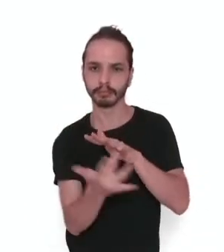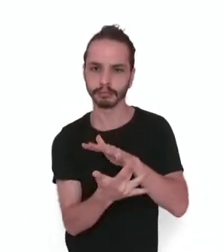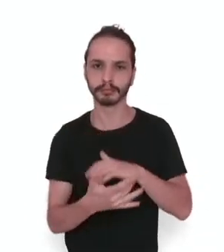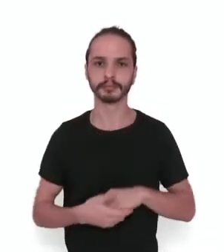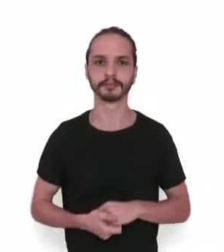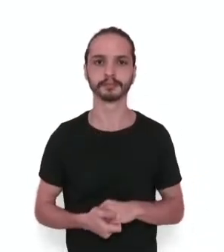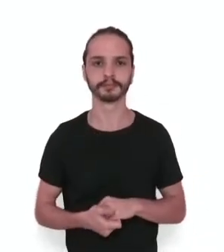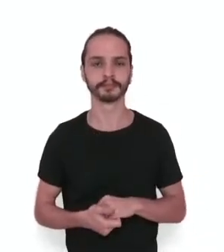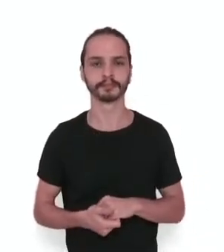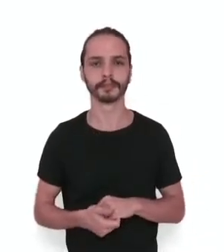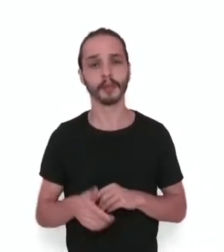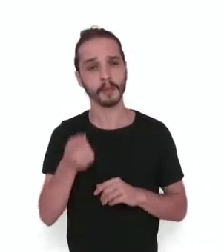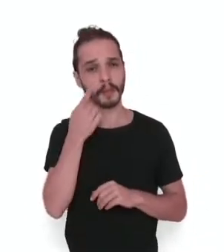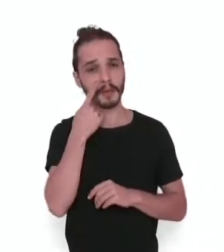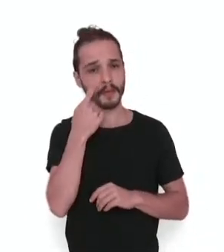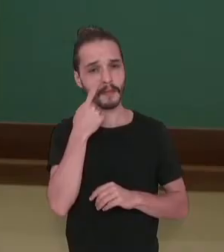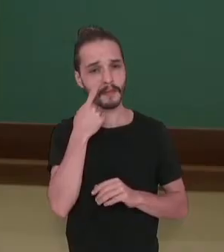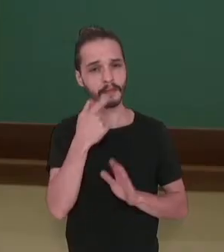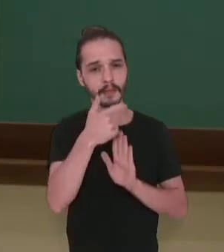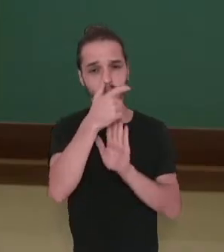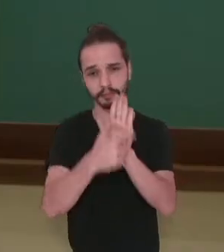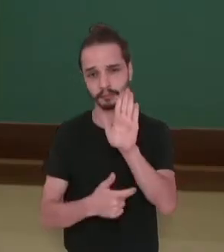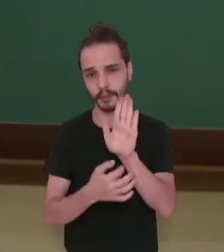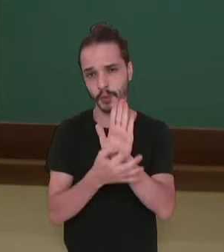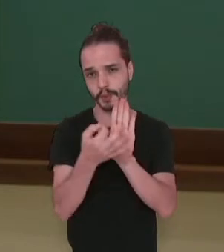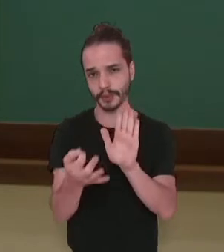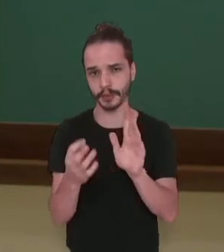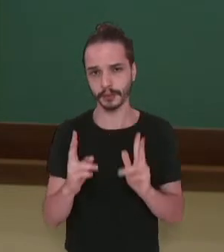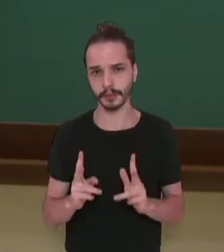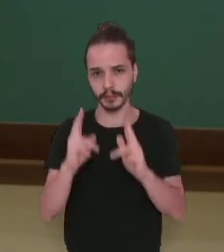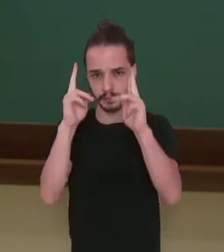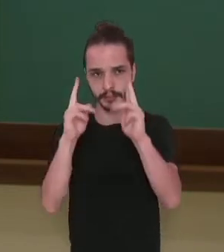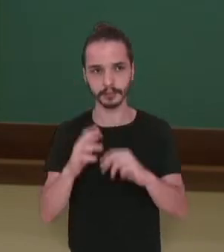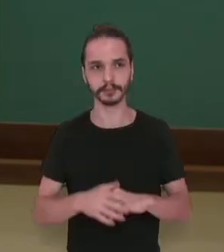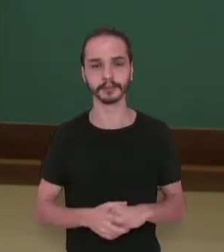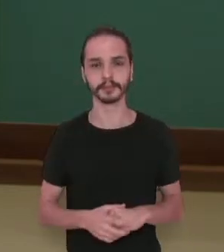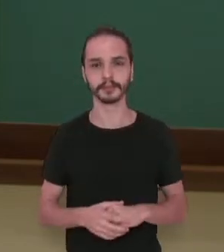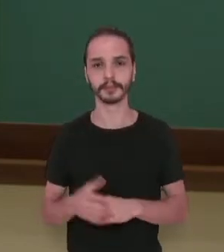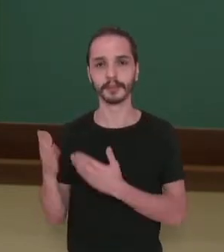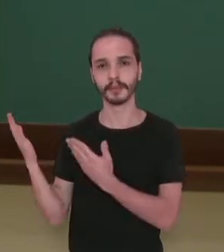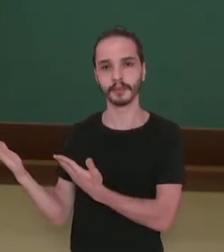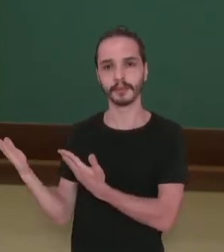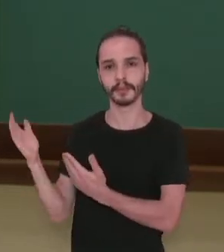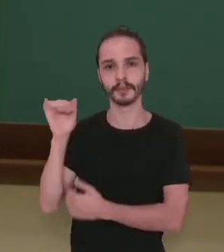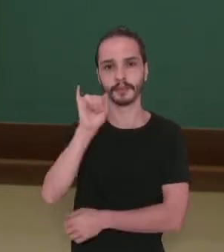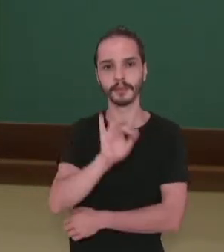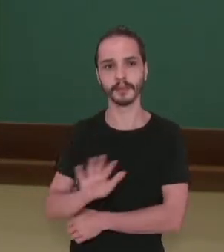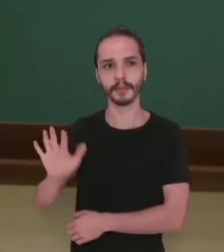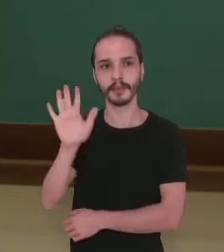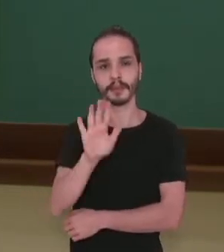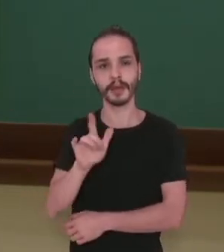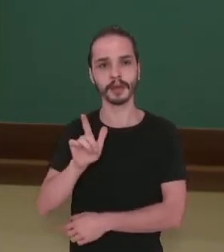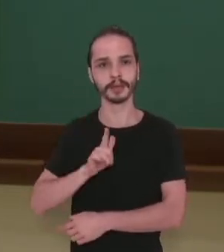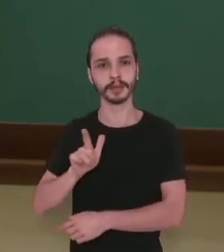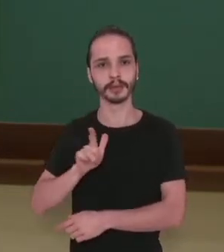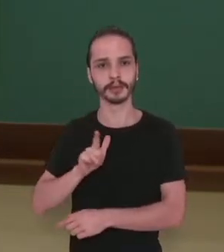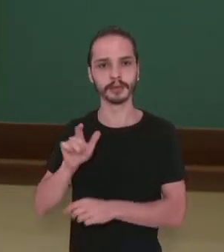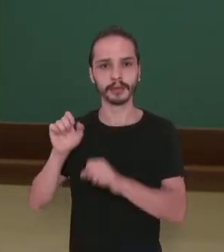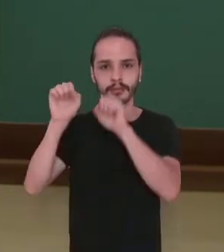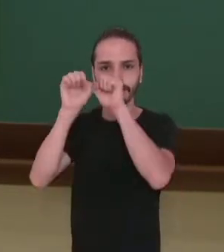Então, vamos ler o fragmento de um artigo de opinião. Vejam aqui que nessa imagem nós trouxemos ali os balões de